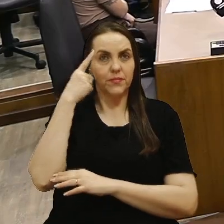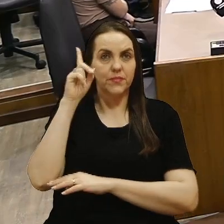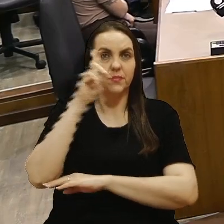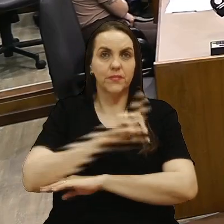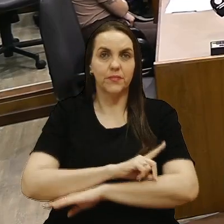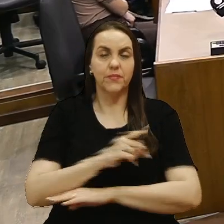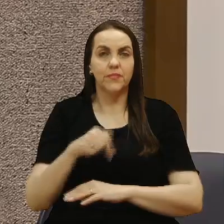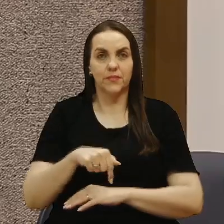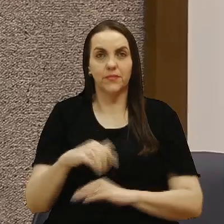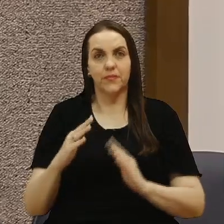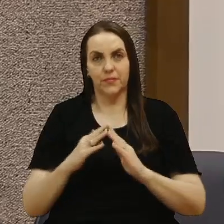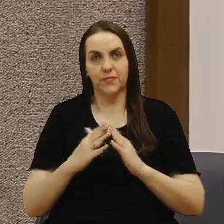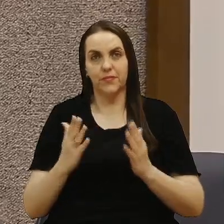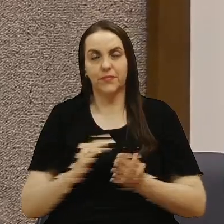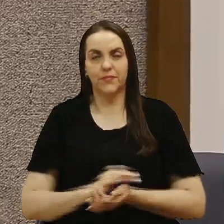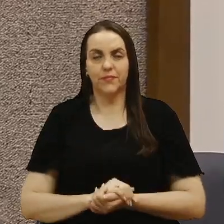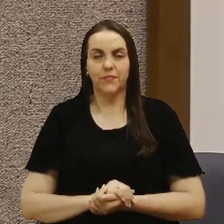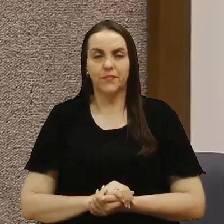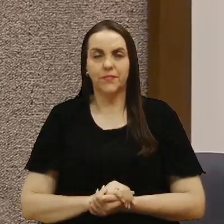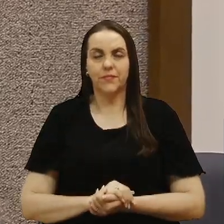casa.